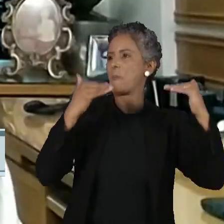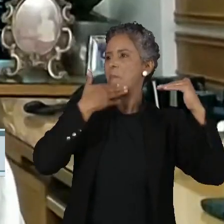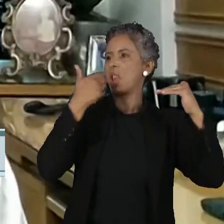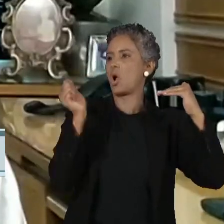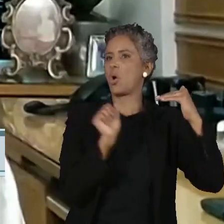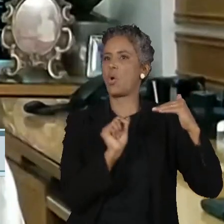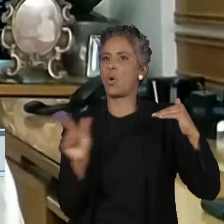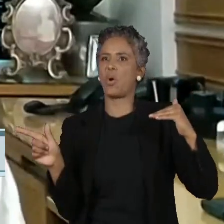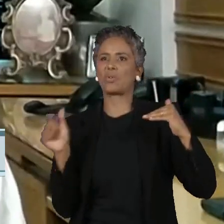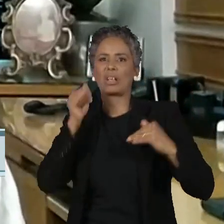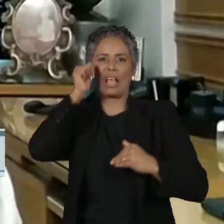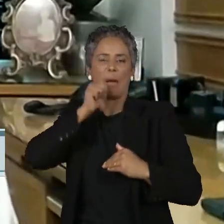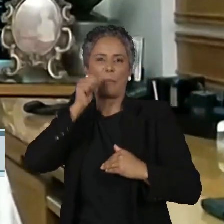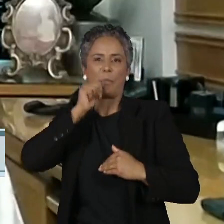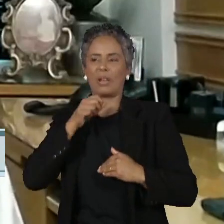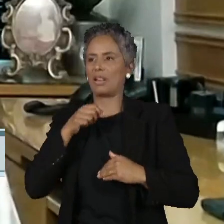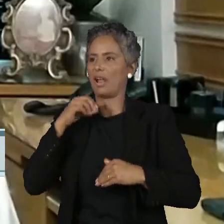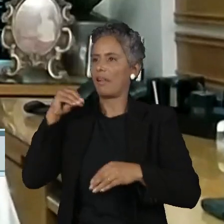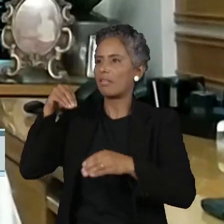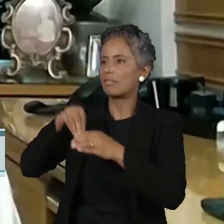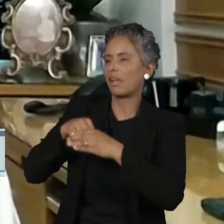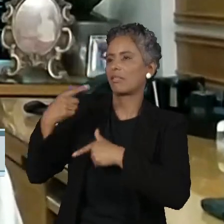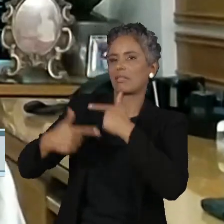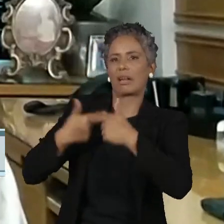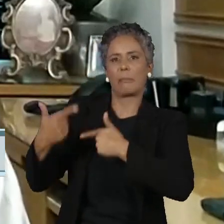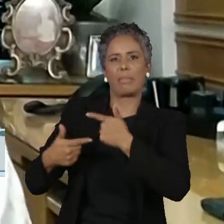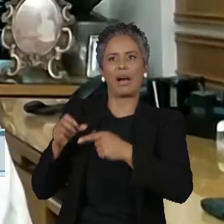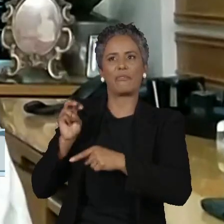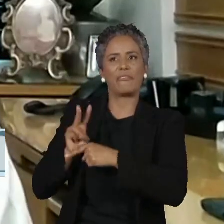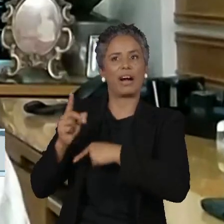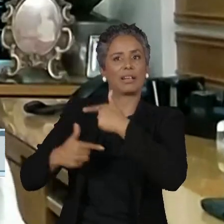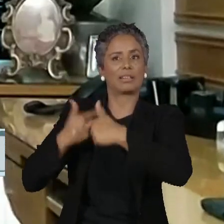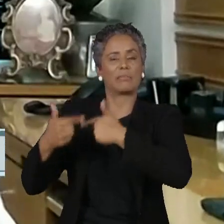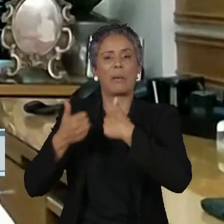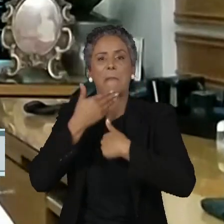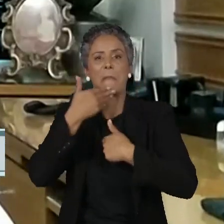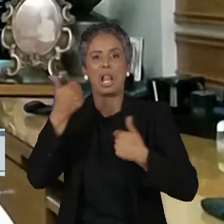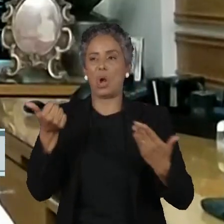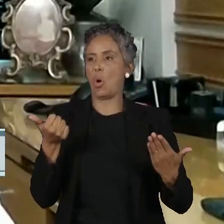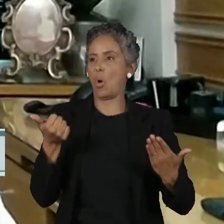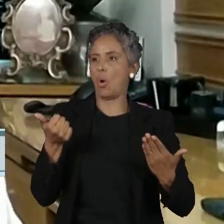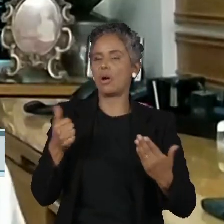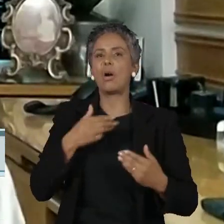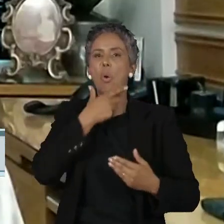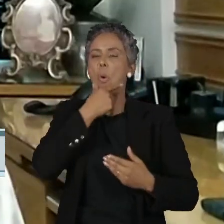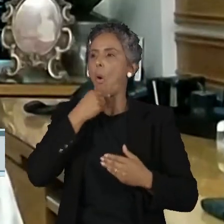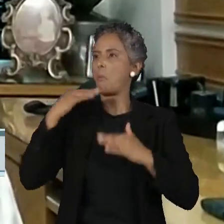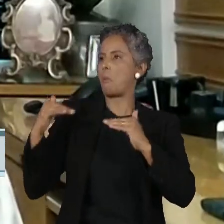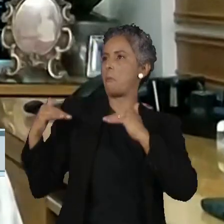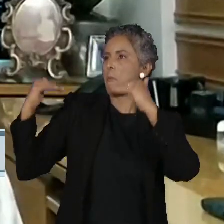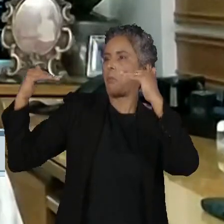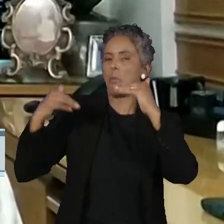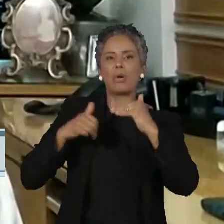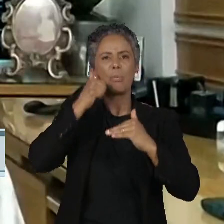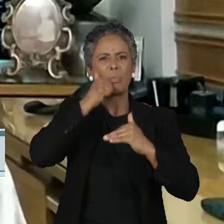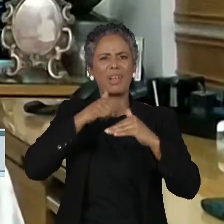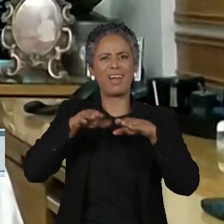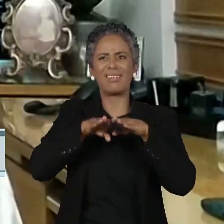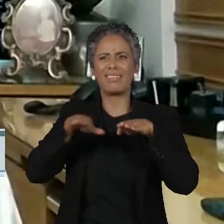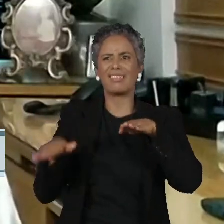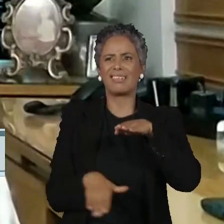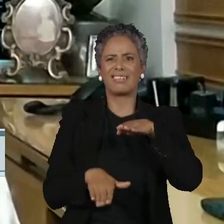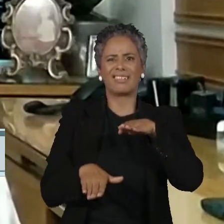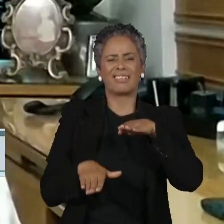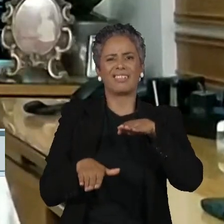mulher. Numa promoção, é sempre a prioridade é do homem ao invés de ser da mulher. E na questão salarial,